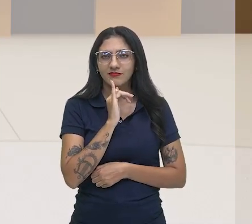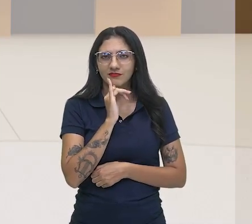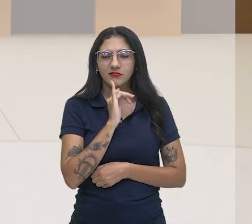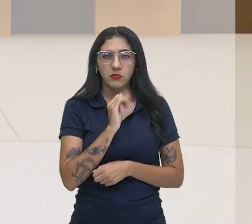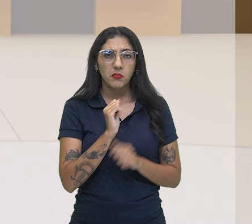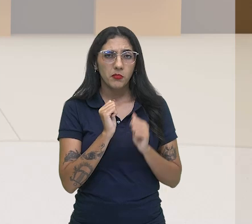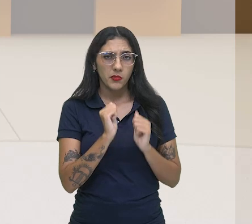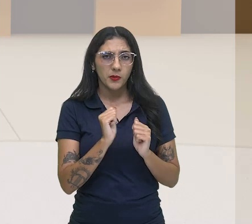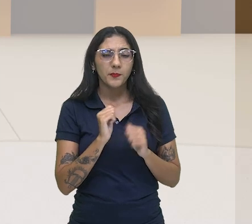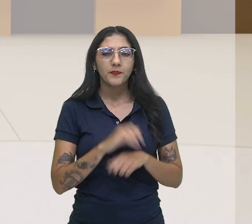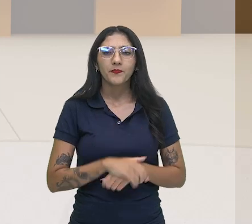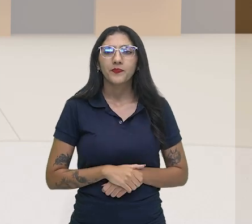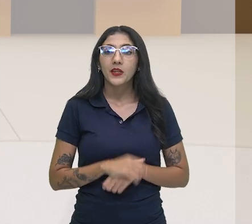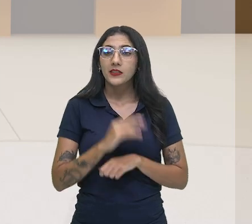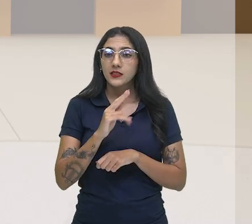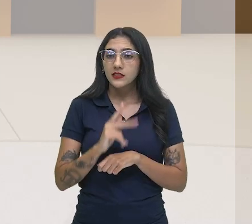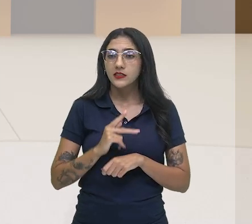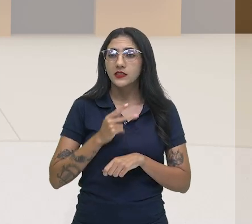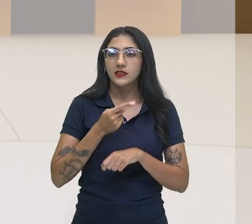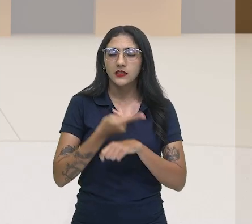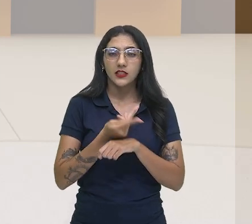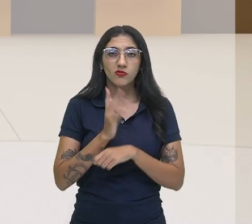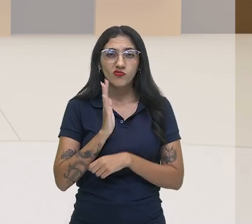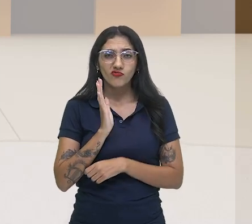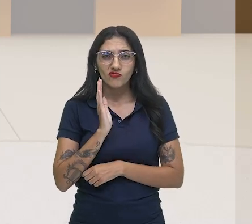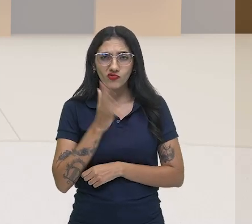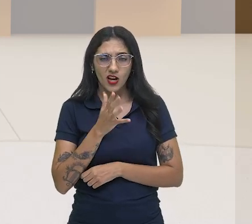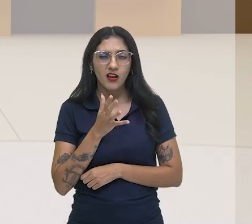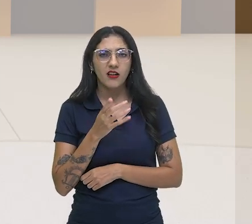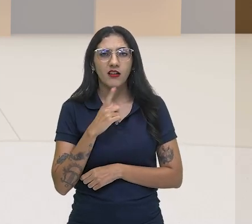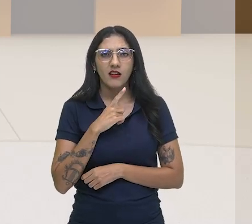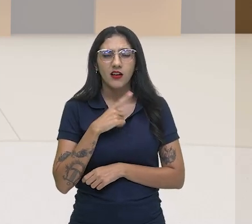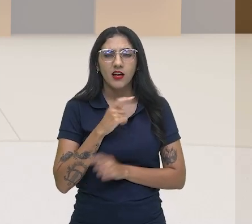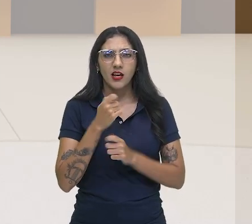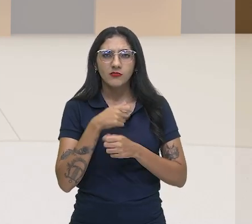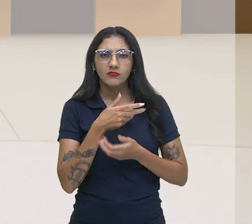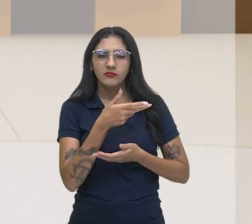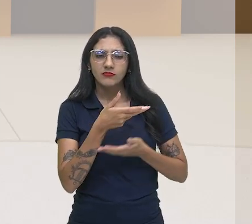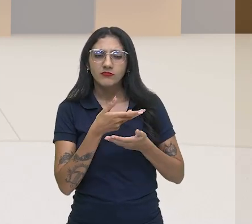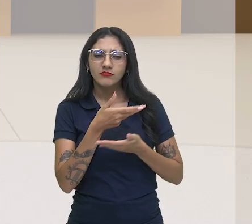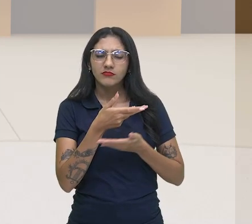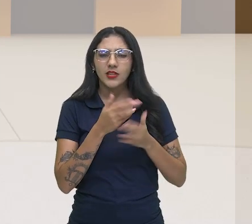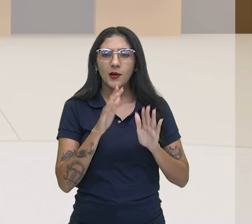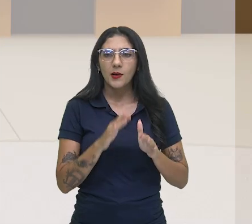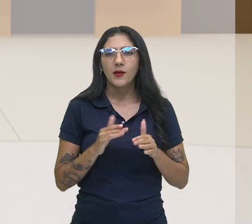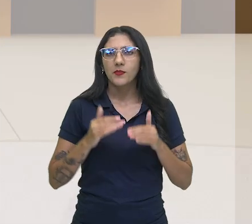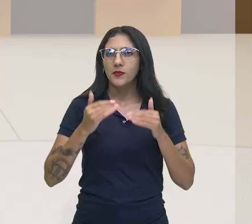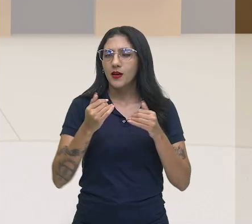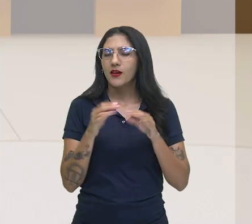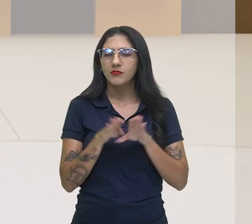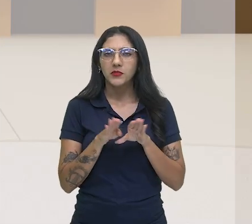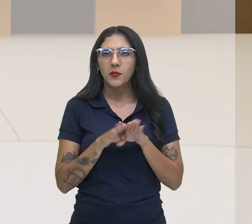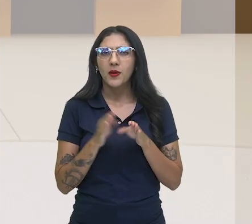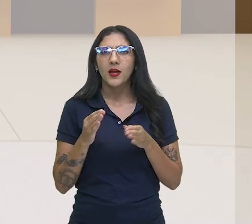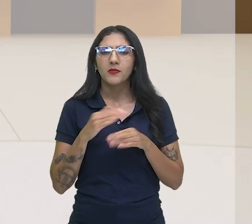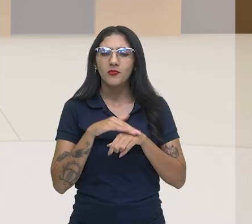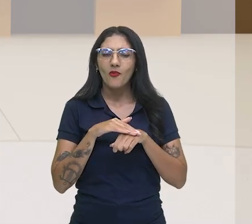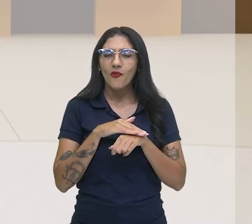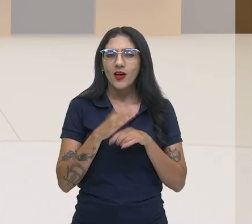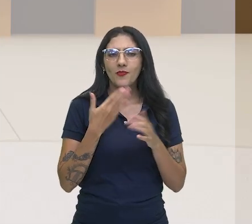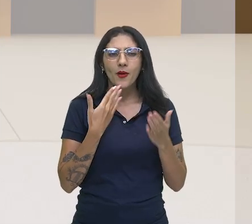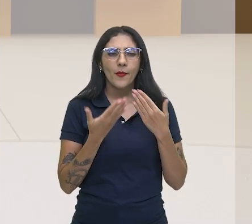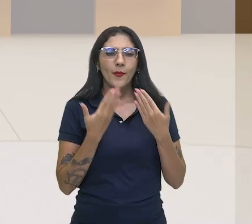e depois que você já quebrou esse gelo, ir entrando com as perguntas mais abertas. Exatamente.